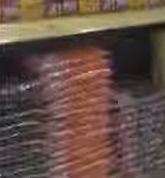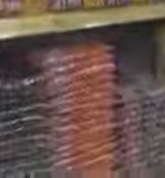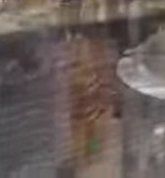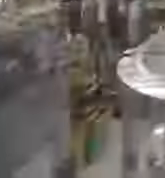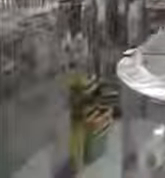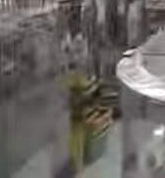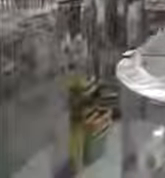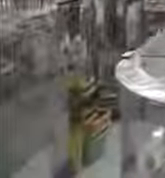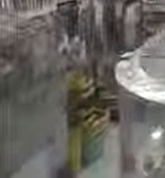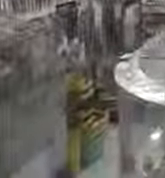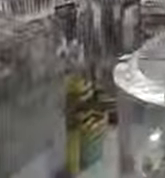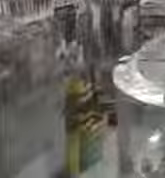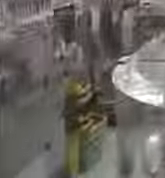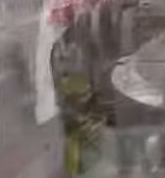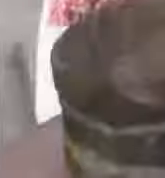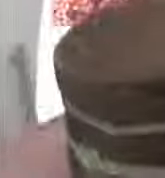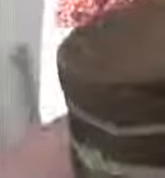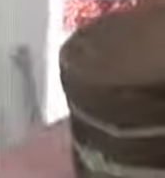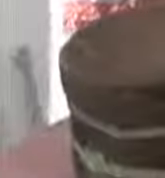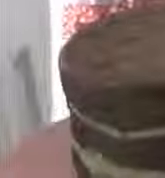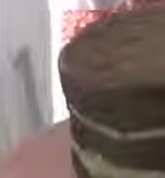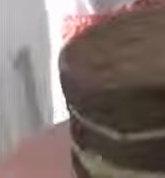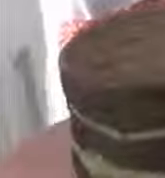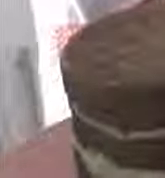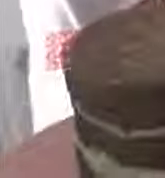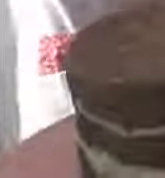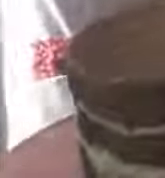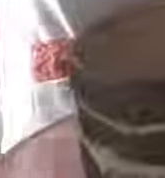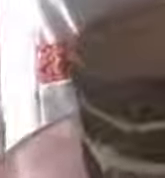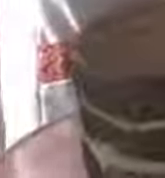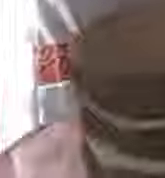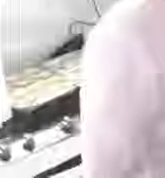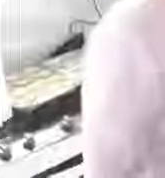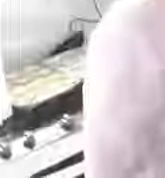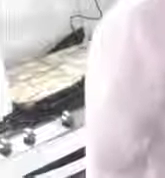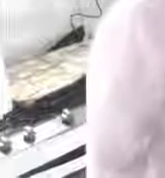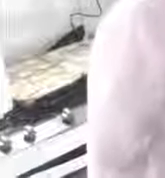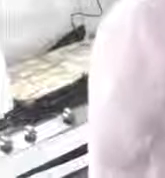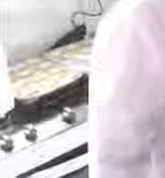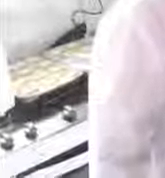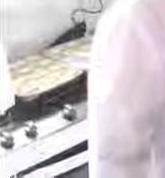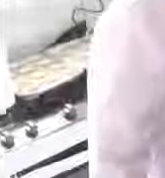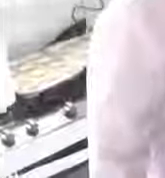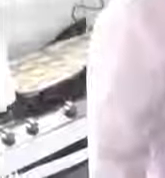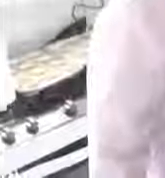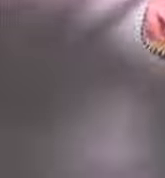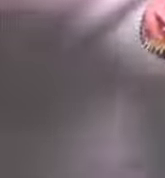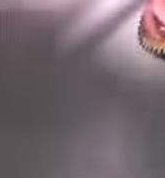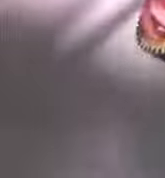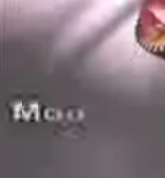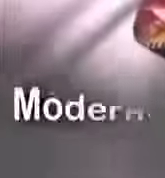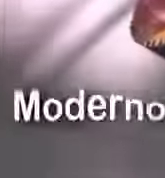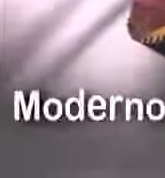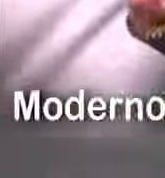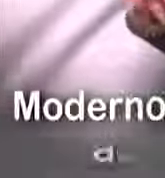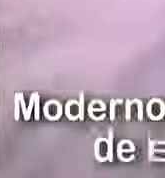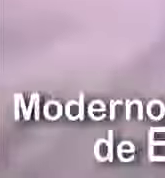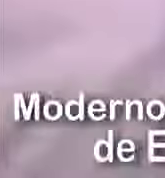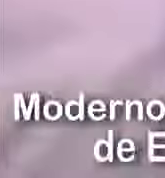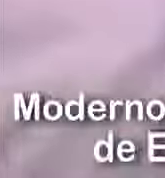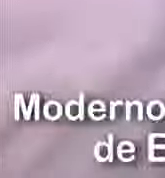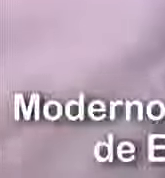uma grande novidade para você. É o mais novo e exclusivo centro culinário, com ótimos profissionais e os mais modernos